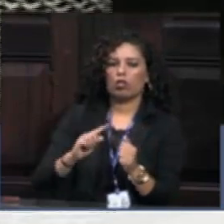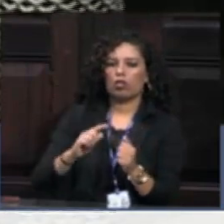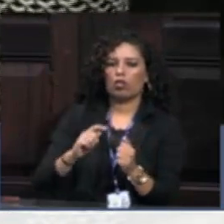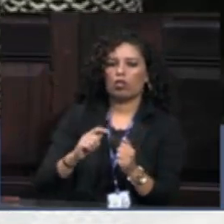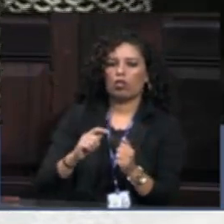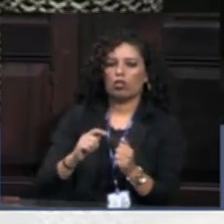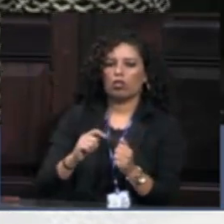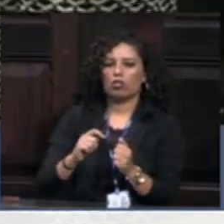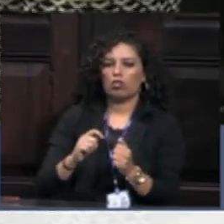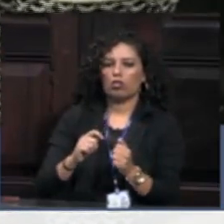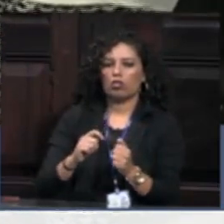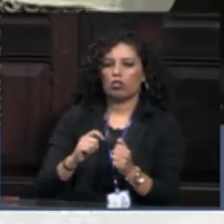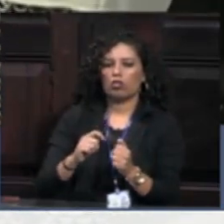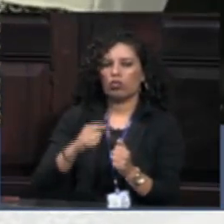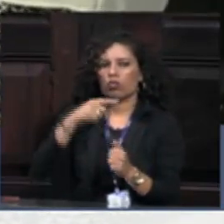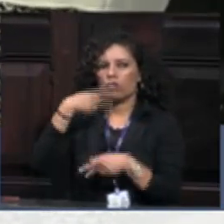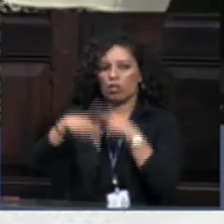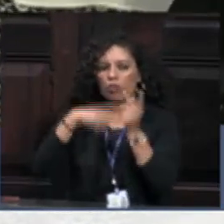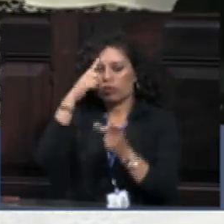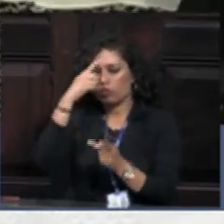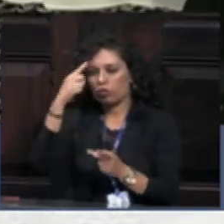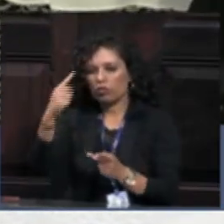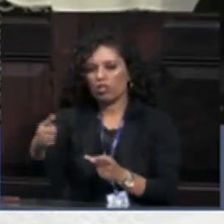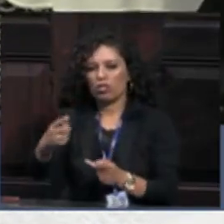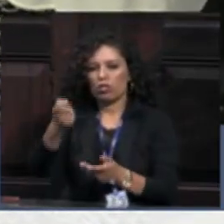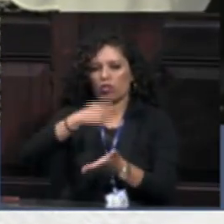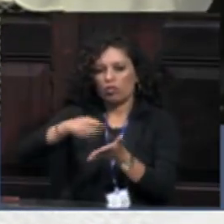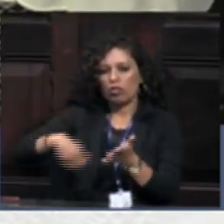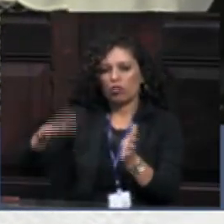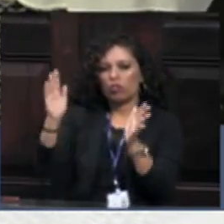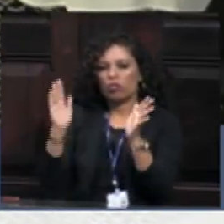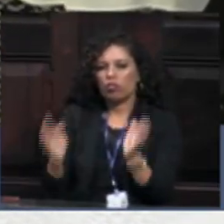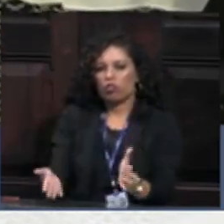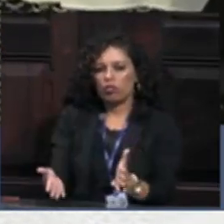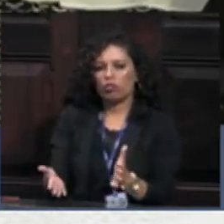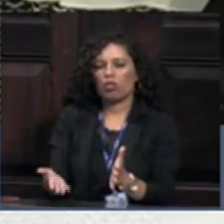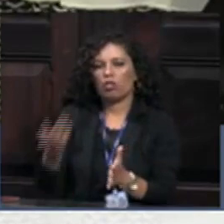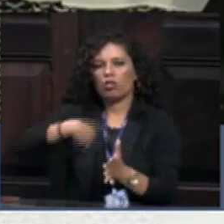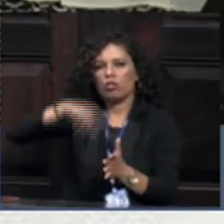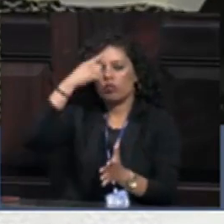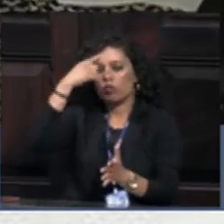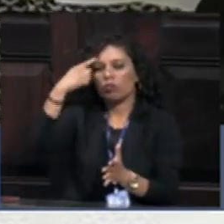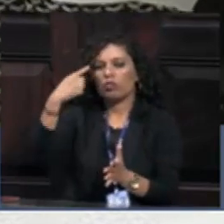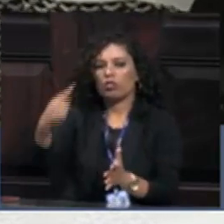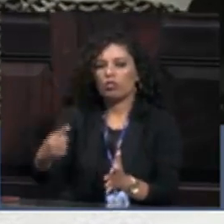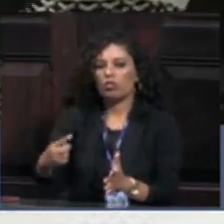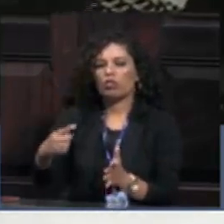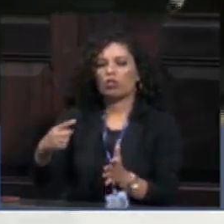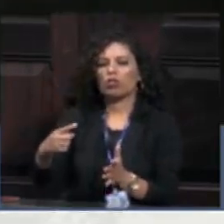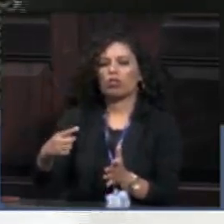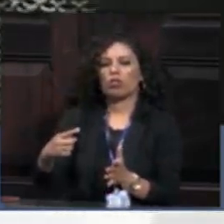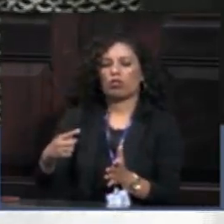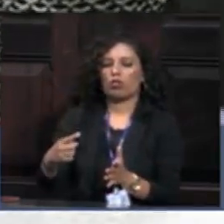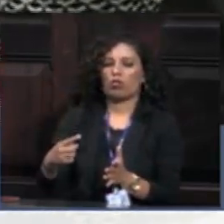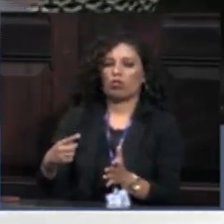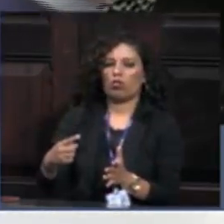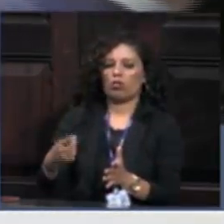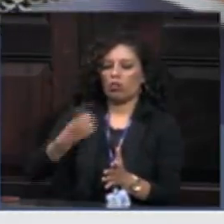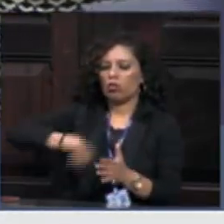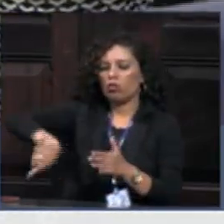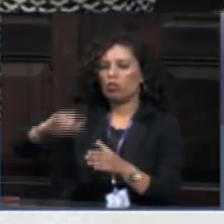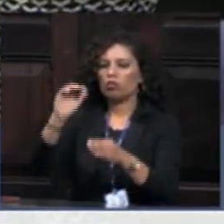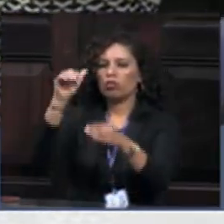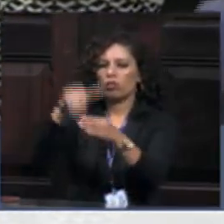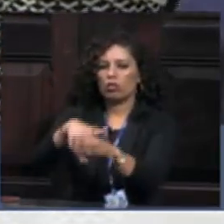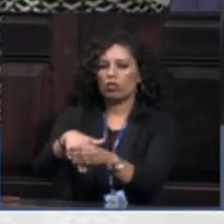nós iremos trair o nosso pensamento, o nosso fundamento em relação ao que a gente pensa a respeito dessa questão. O nosso